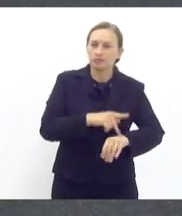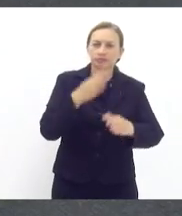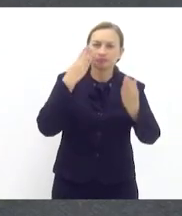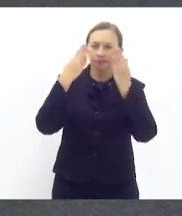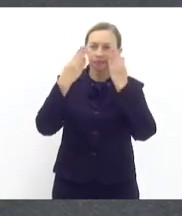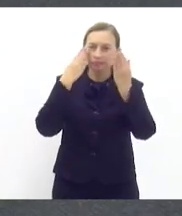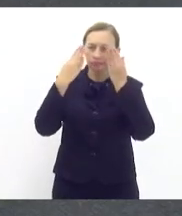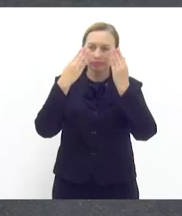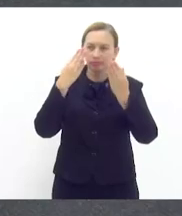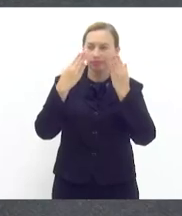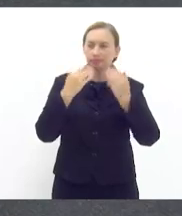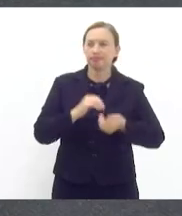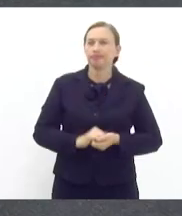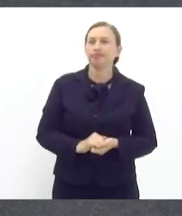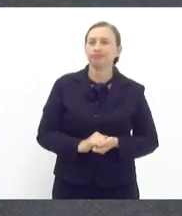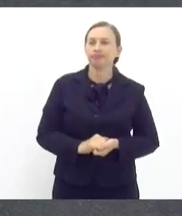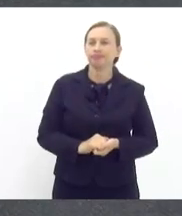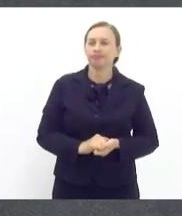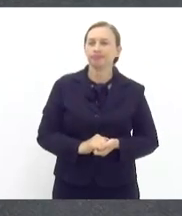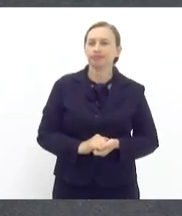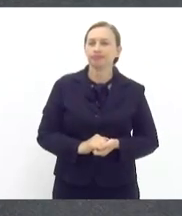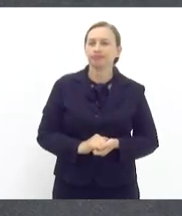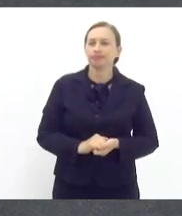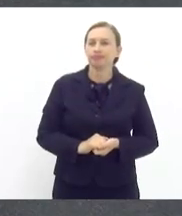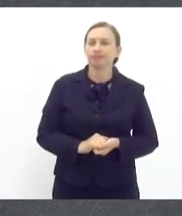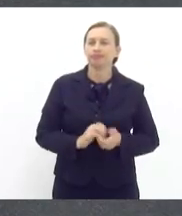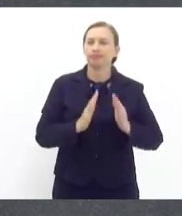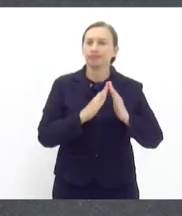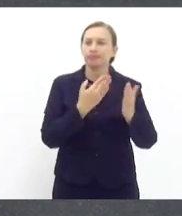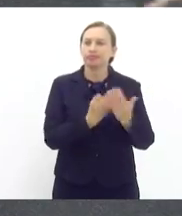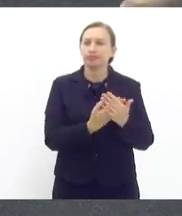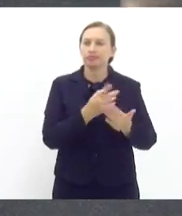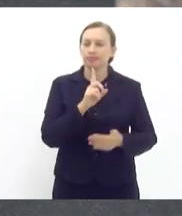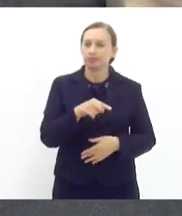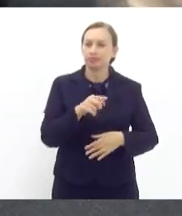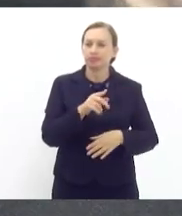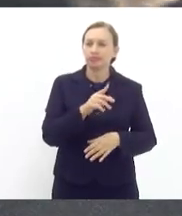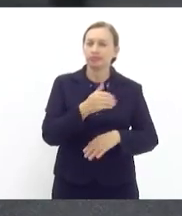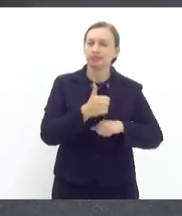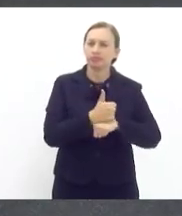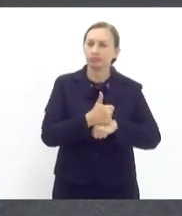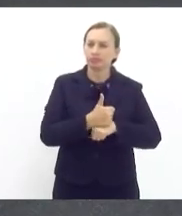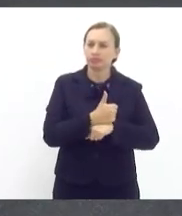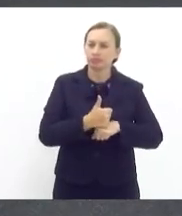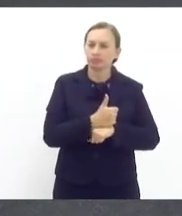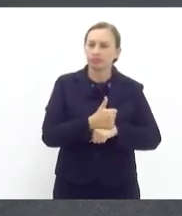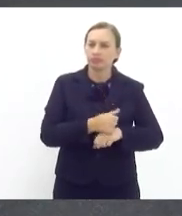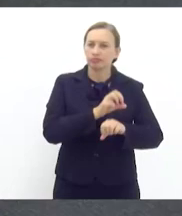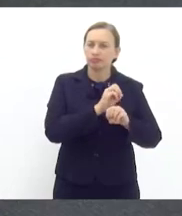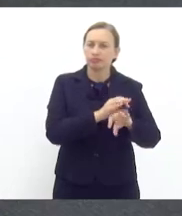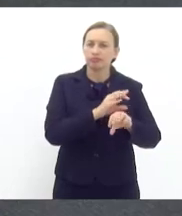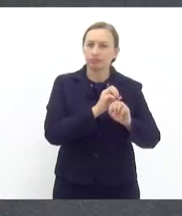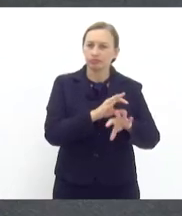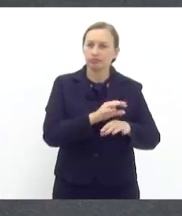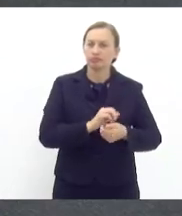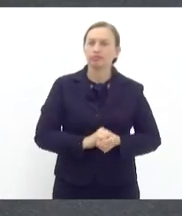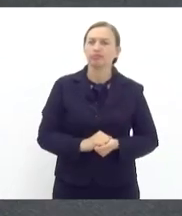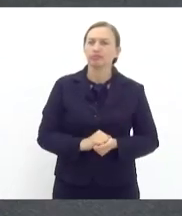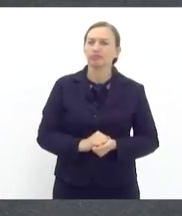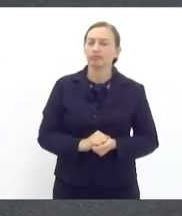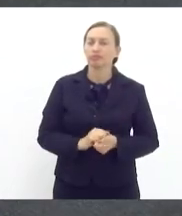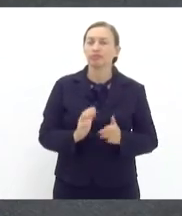bem como o funcionamento da unidade escolar são os profissionais da educação e